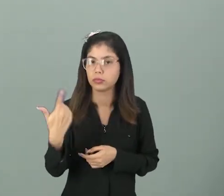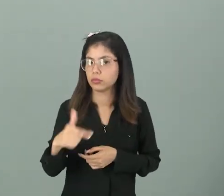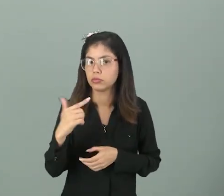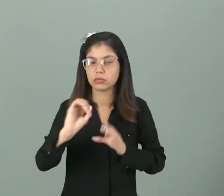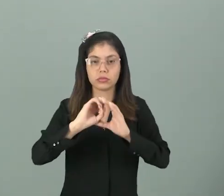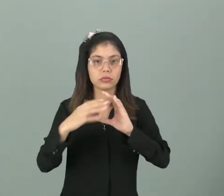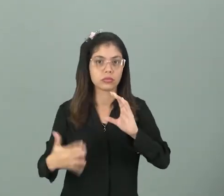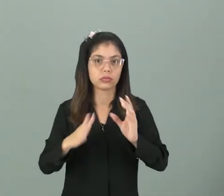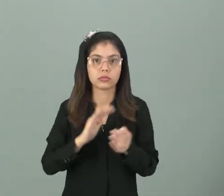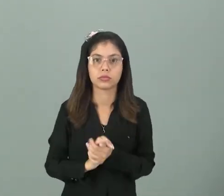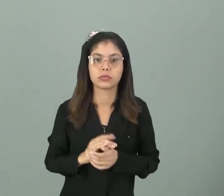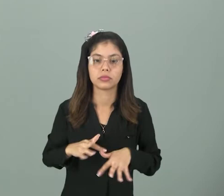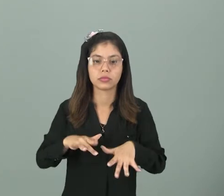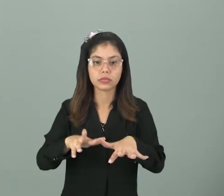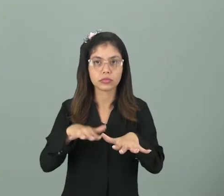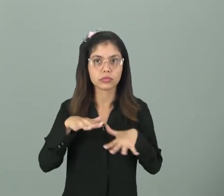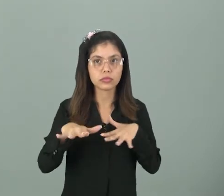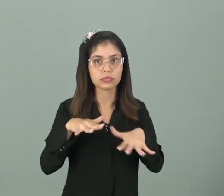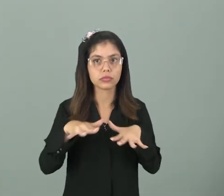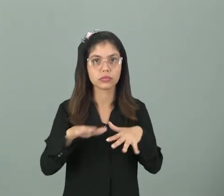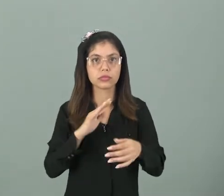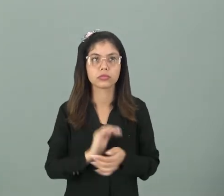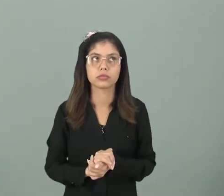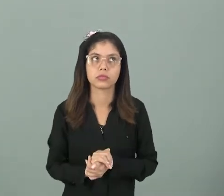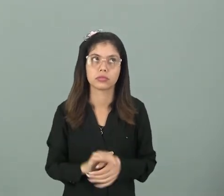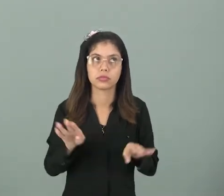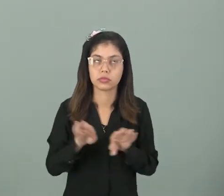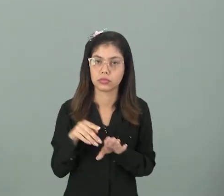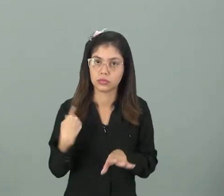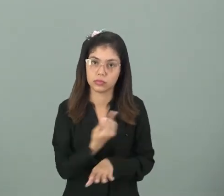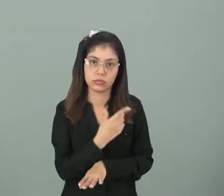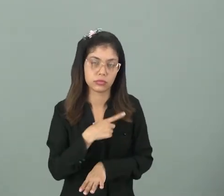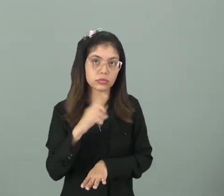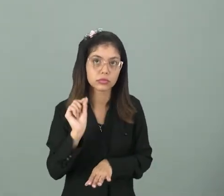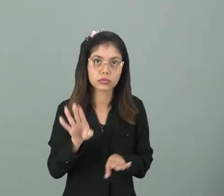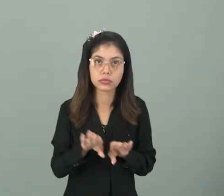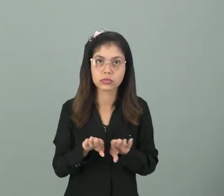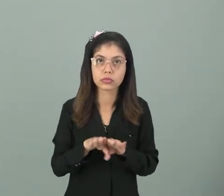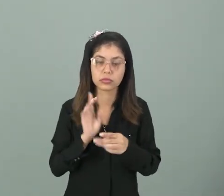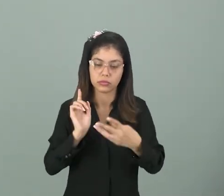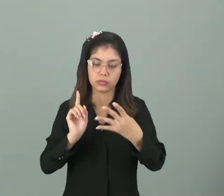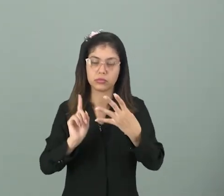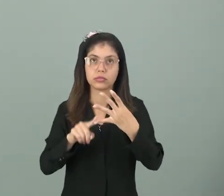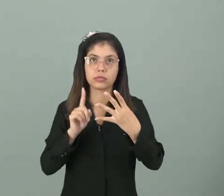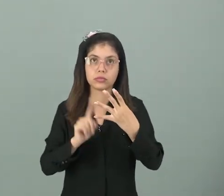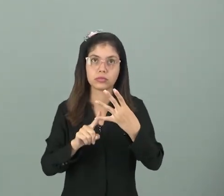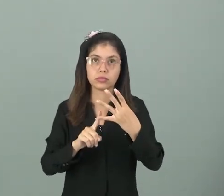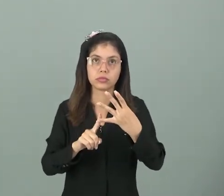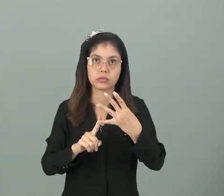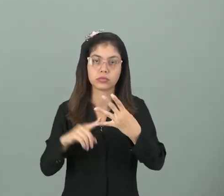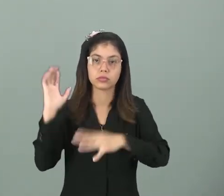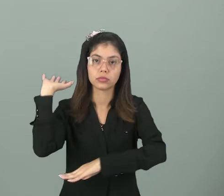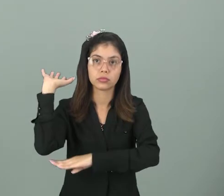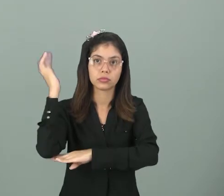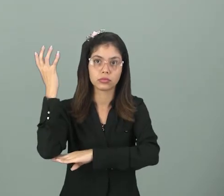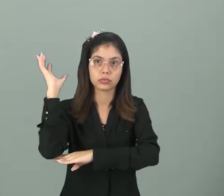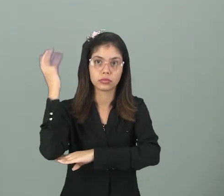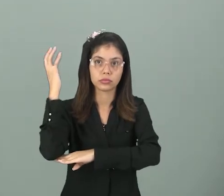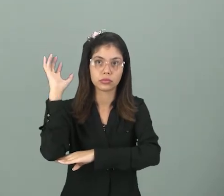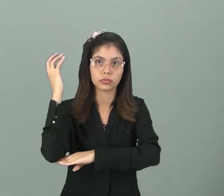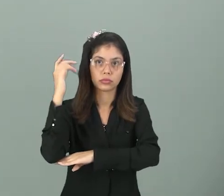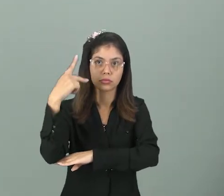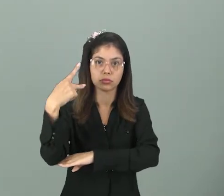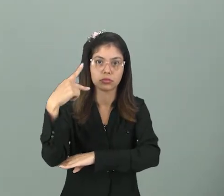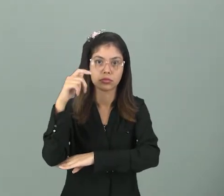têm característica de locomoção. Nós temos também o grupo que é chamado de reino vegetal, que